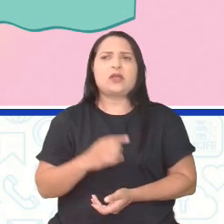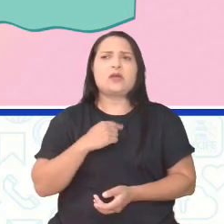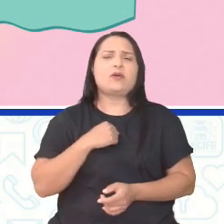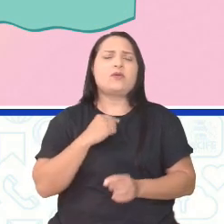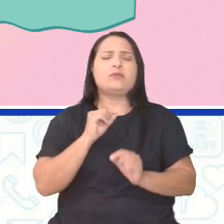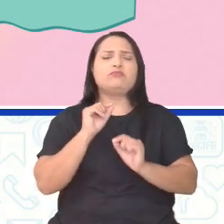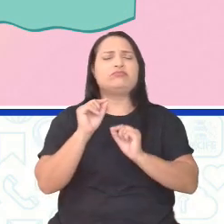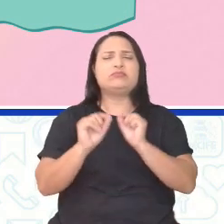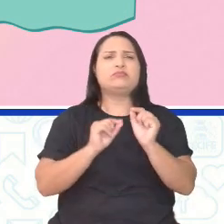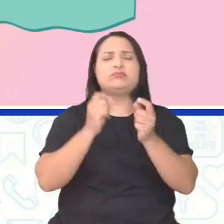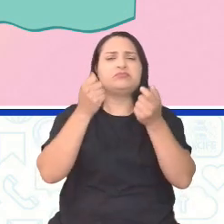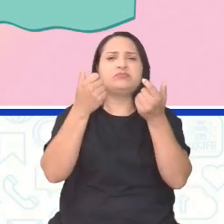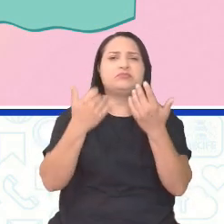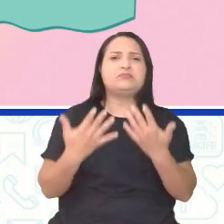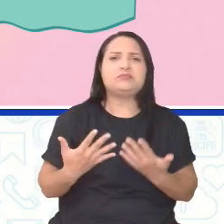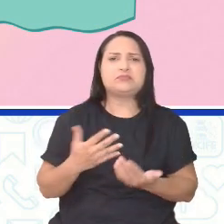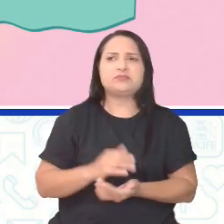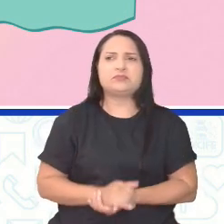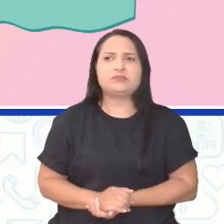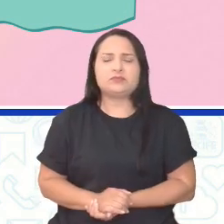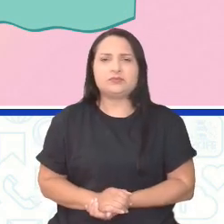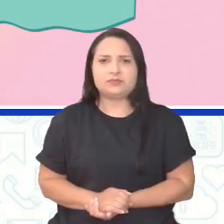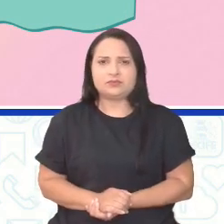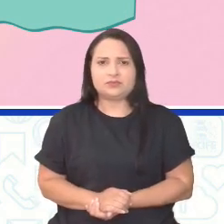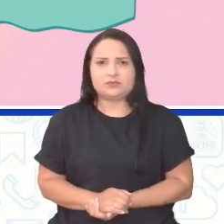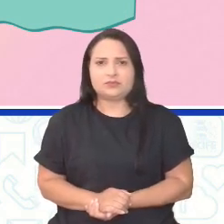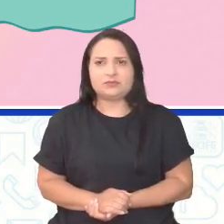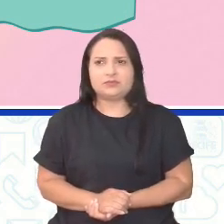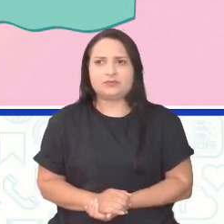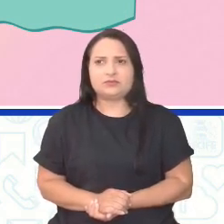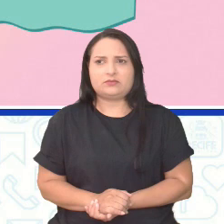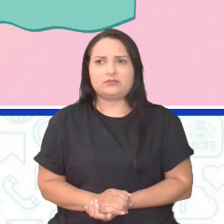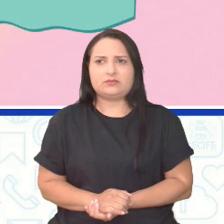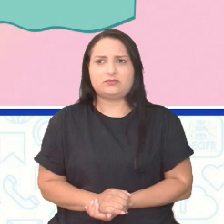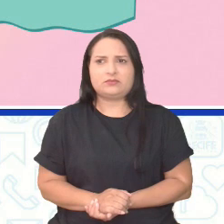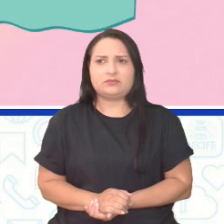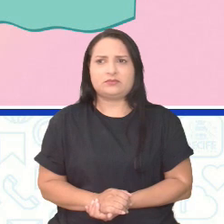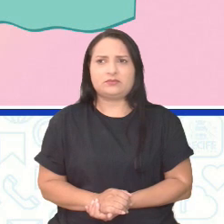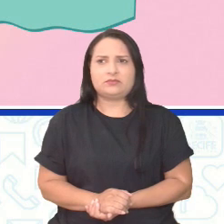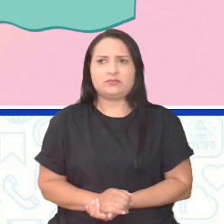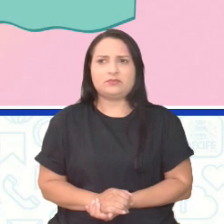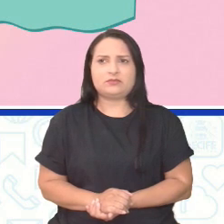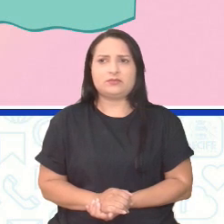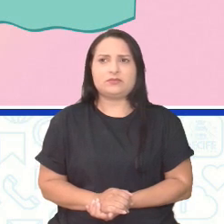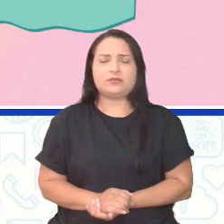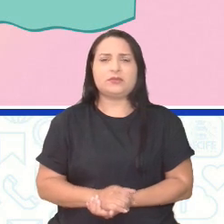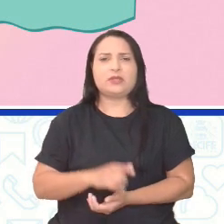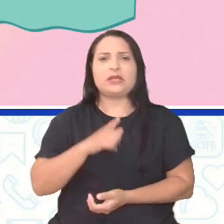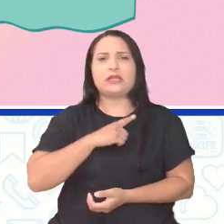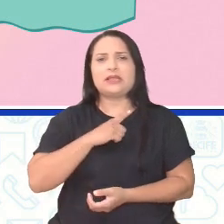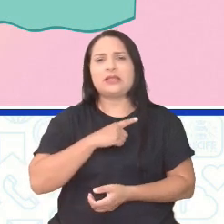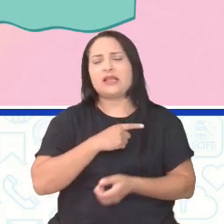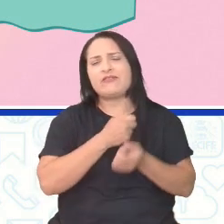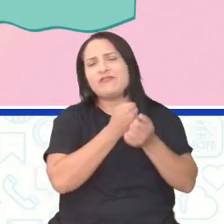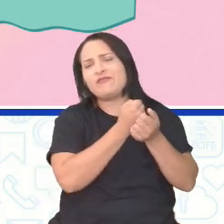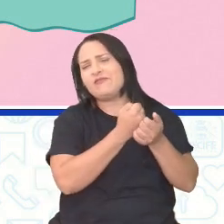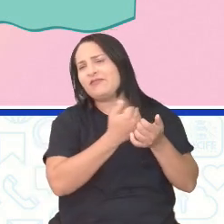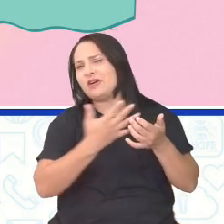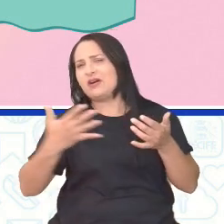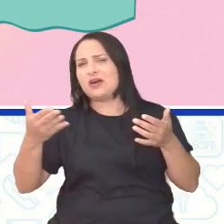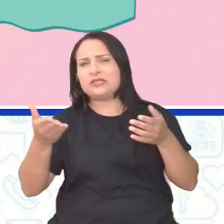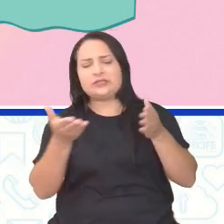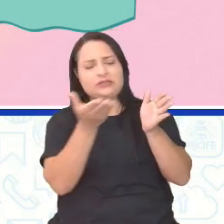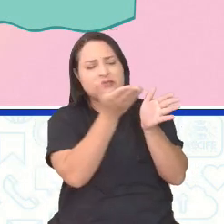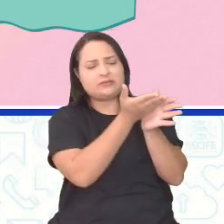conversando, que esse tecido aí, né, esse pedacinho aí, eu tenho vários tecidos. Tecidos que vão formar